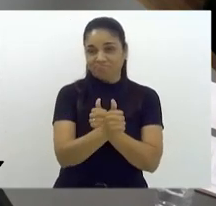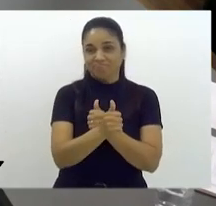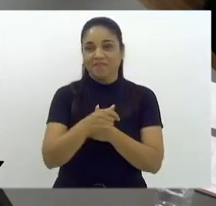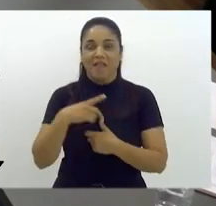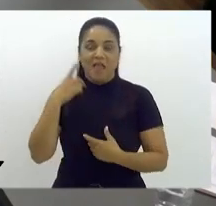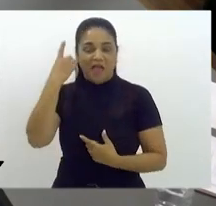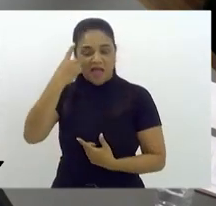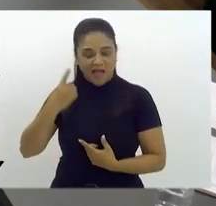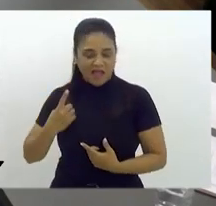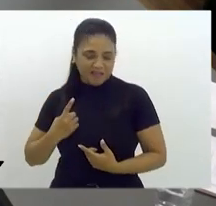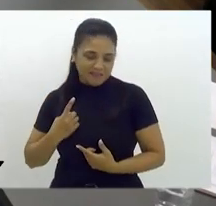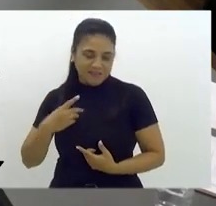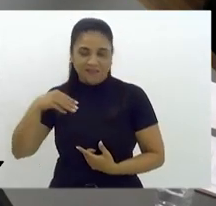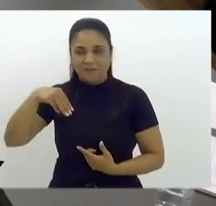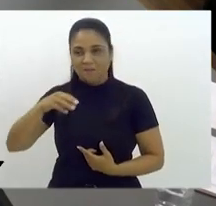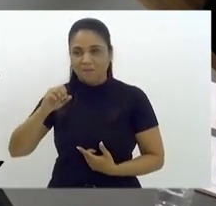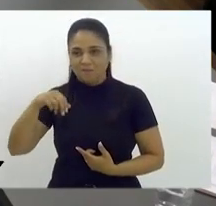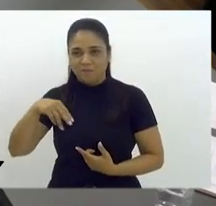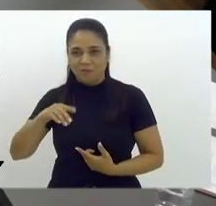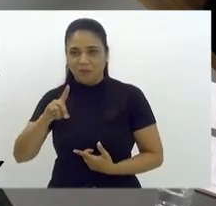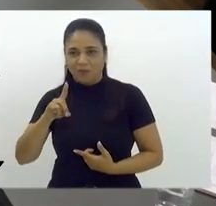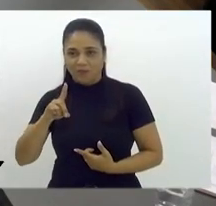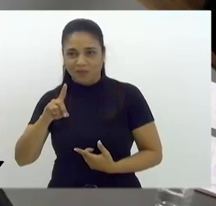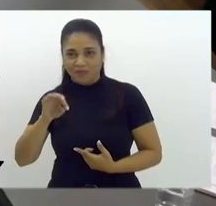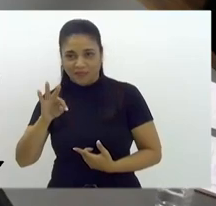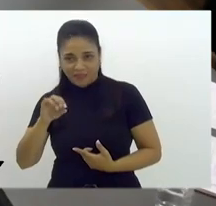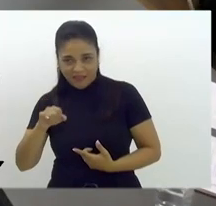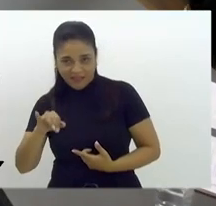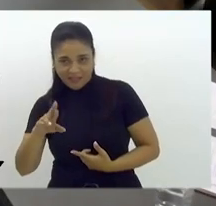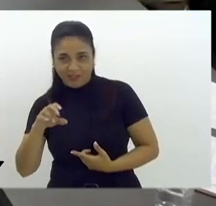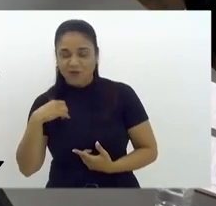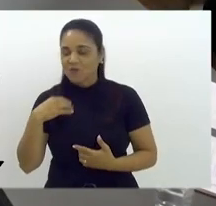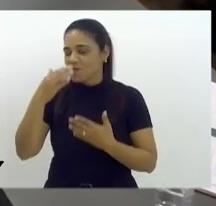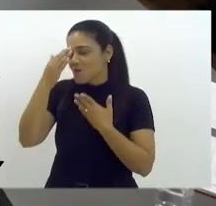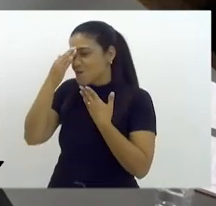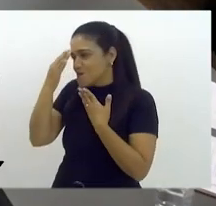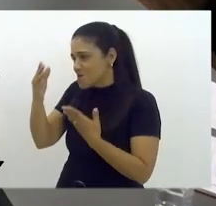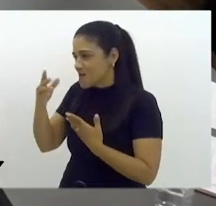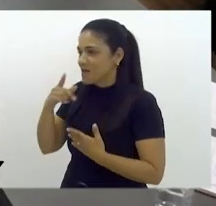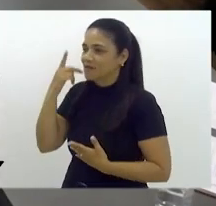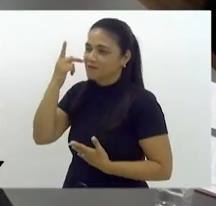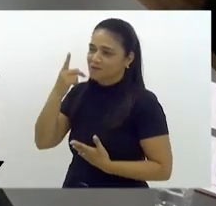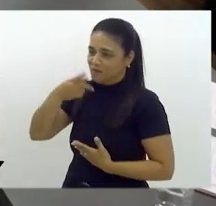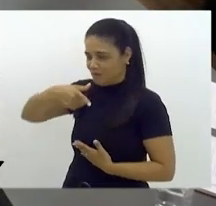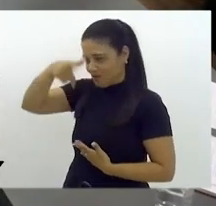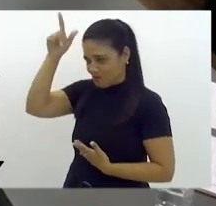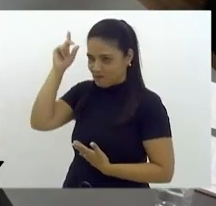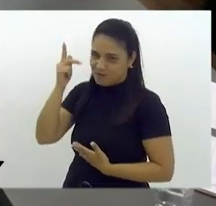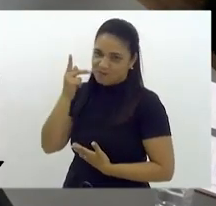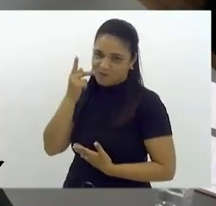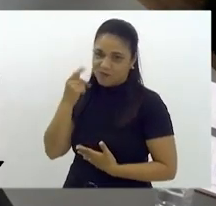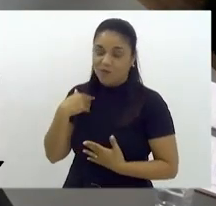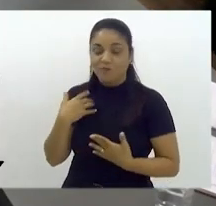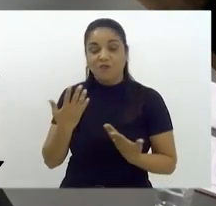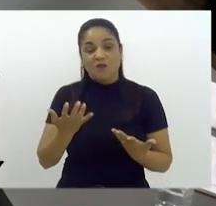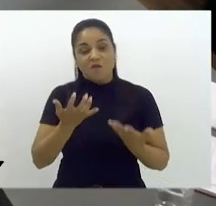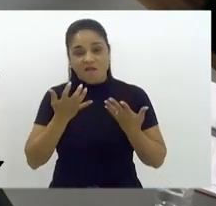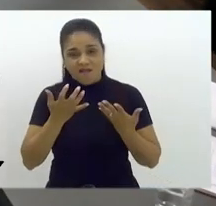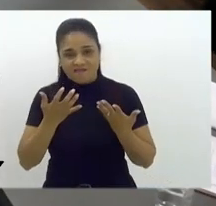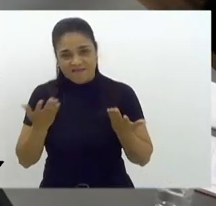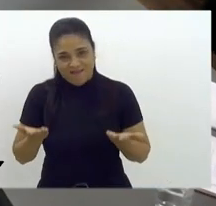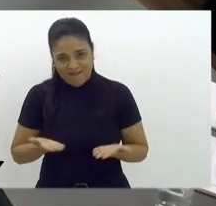Monteiro nossa querida muito obrigada Deputado Luiz Paulo queria aqui também